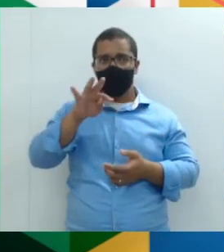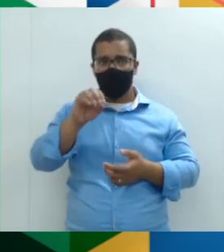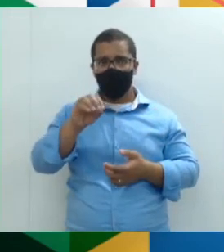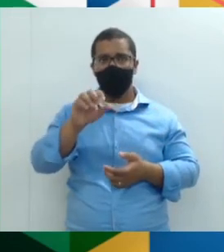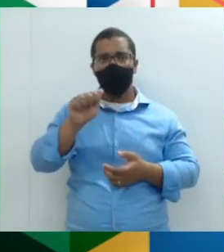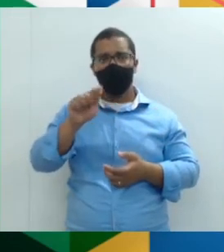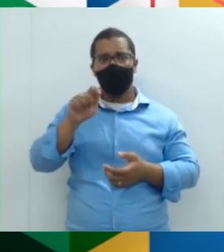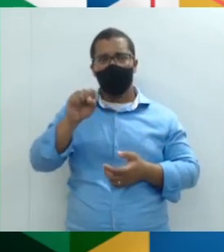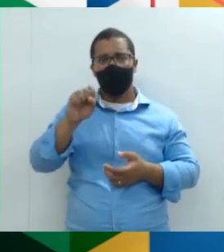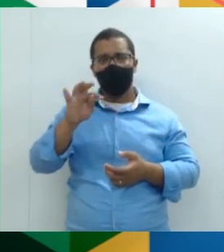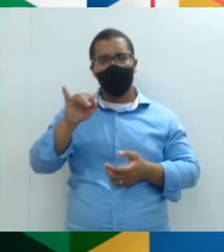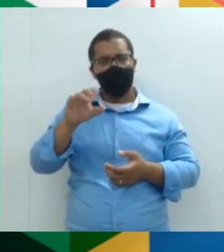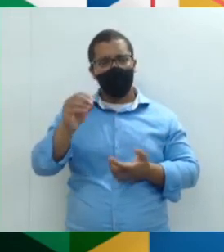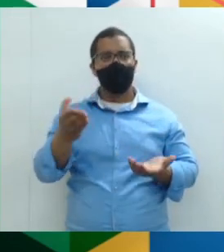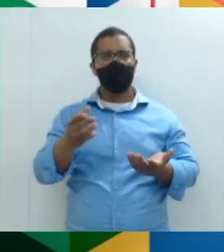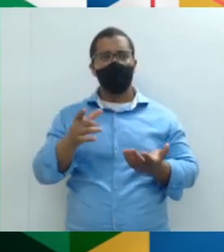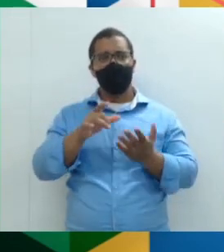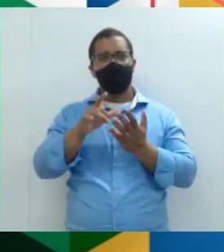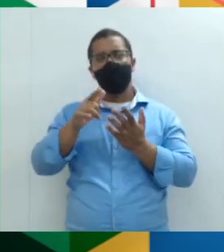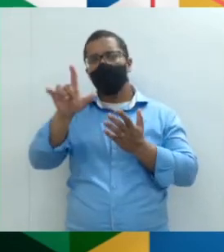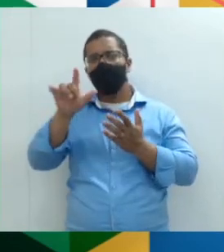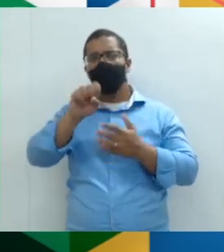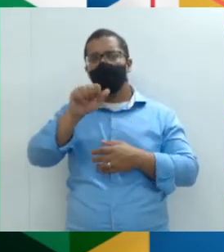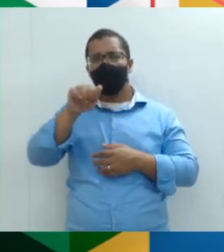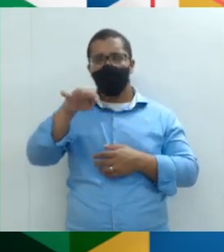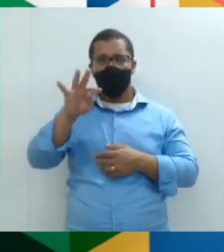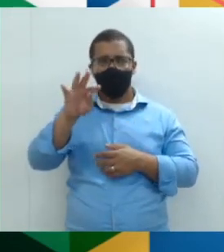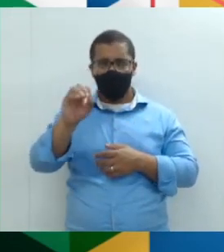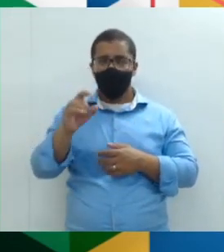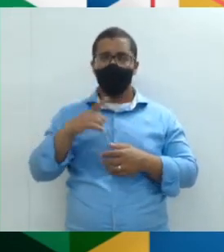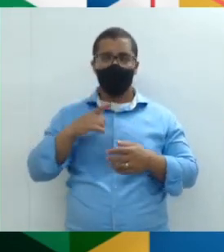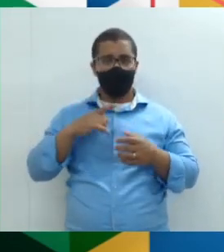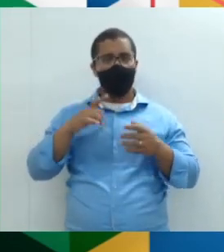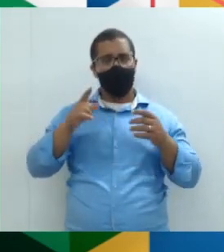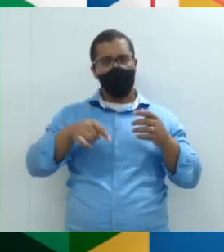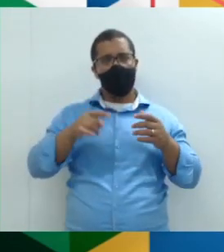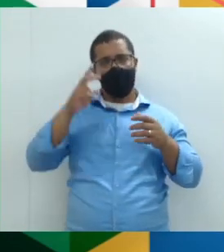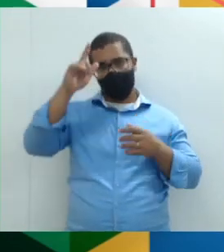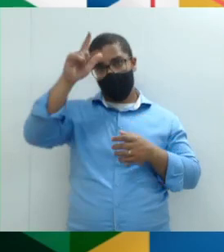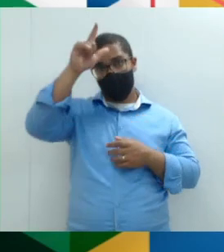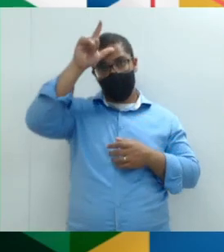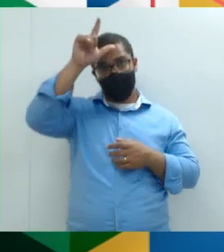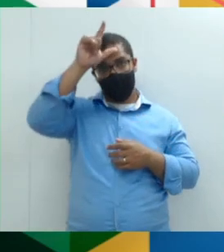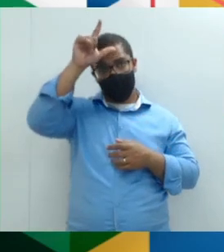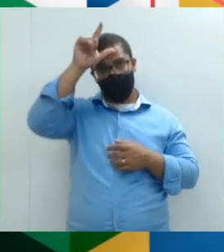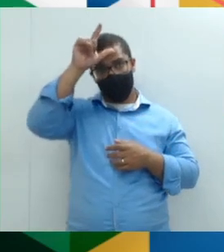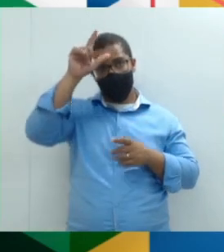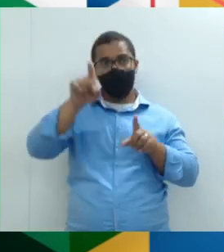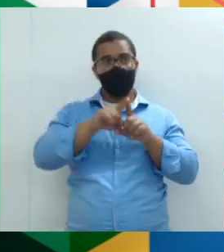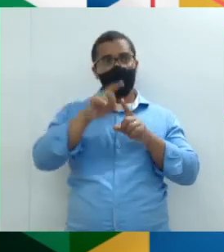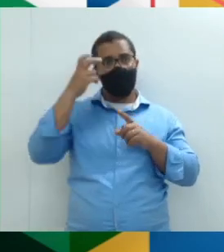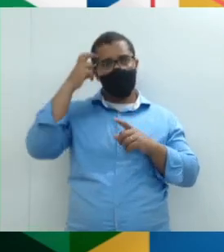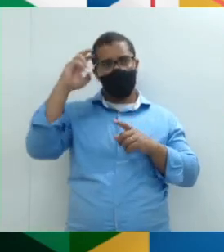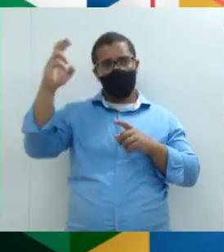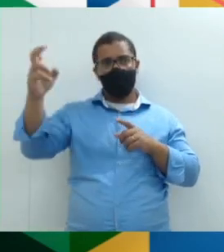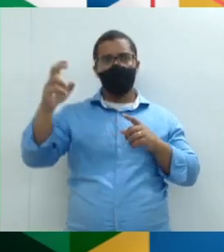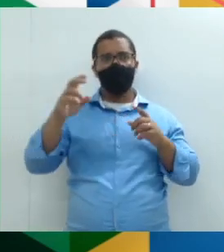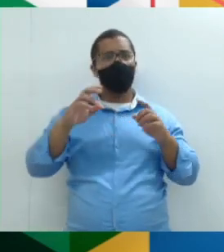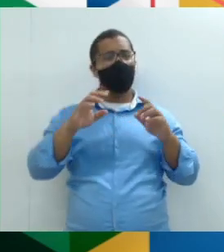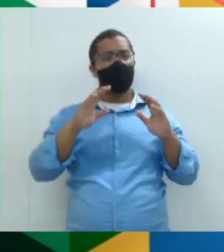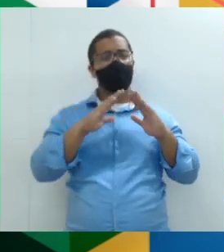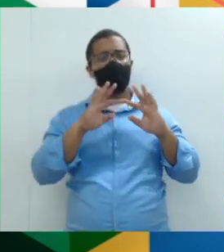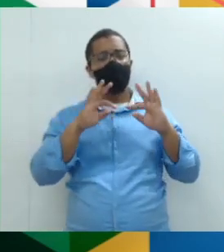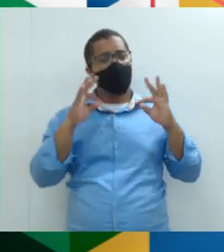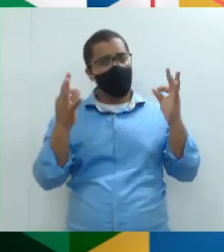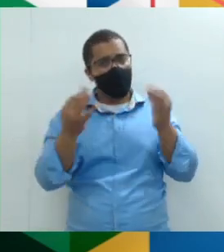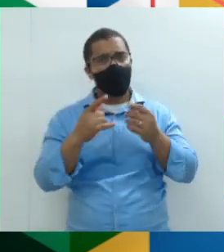Aquino, né? Líderes da igreja patriástica e escolástica estão lá presentes. No lado cultural, toda casa, todo ambiente que se